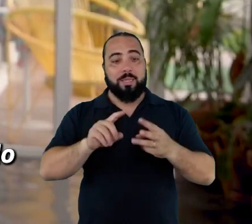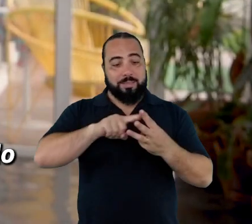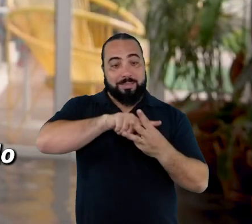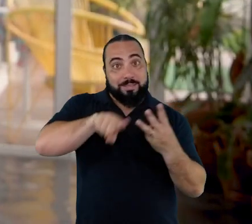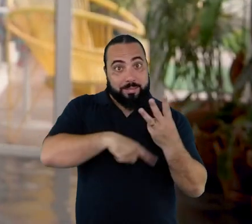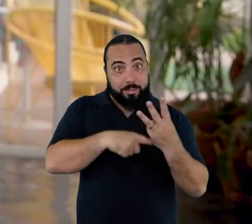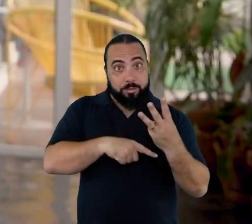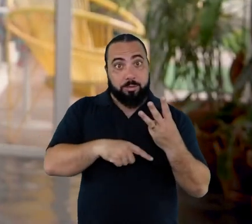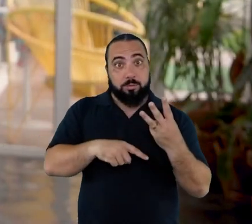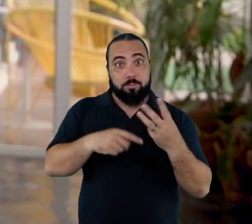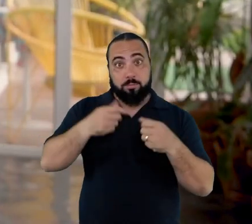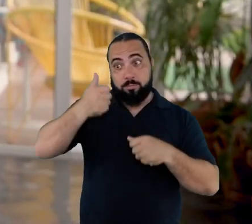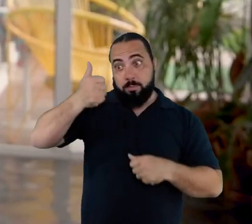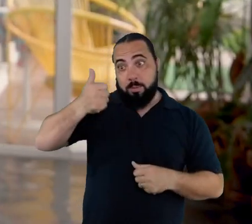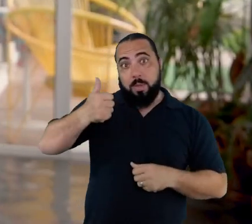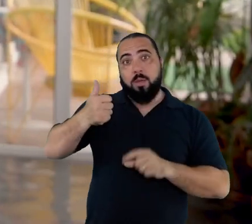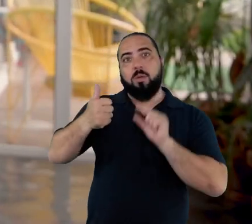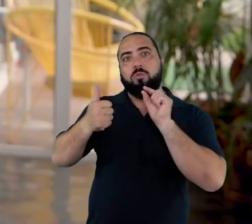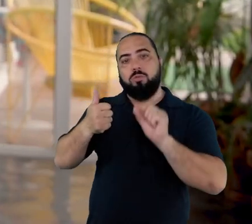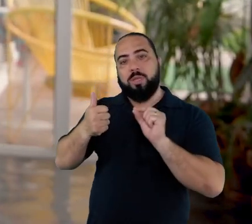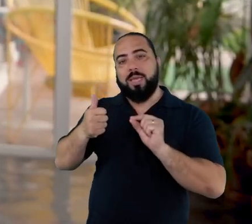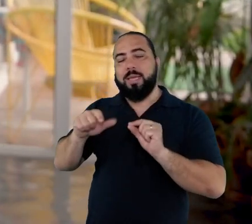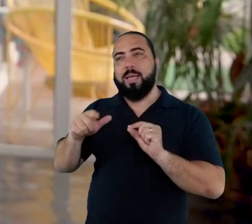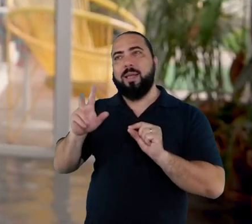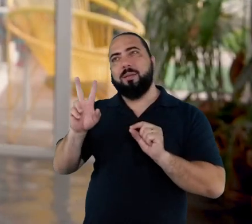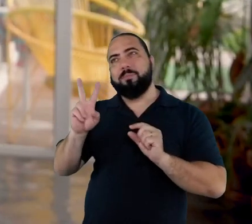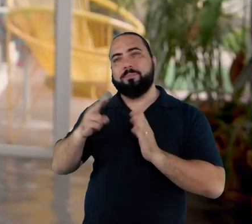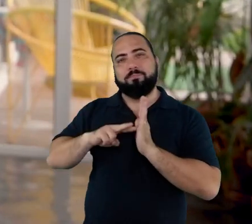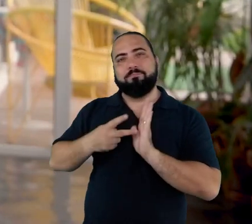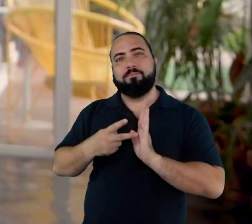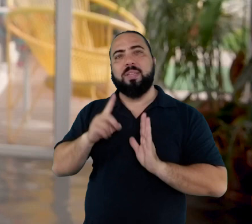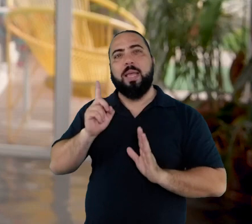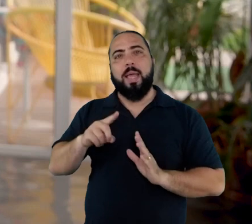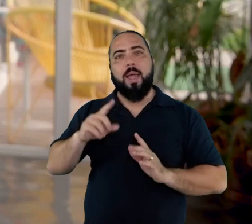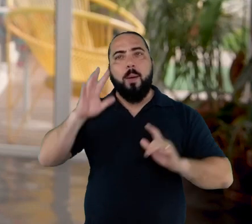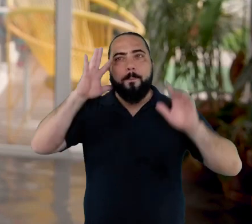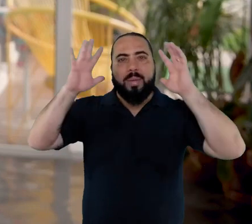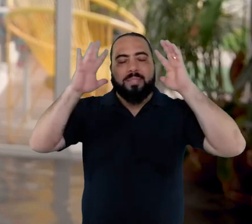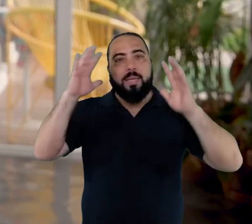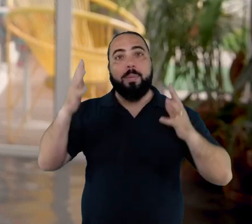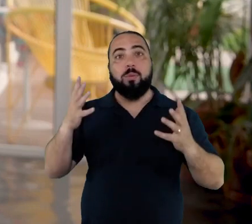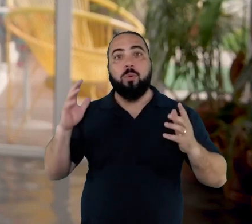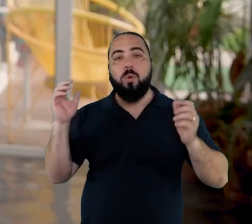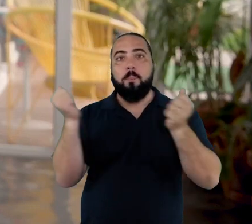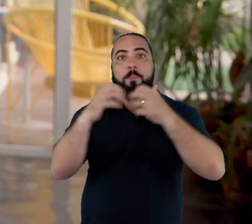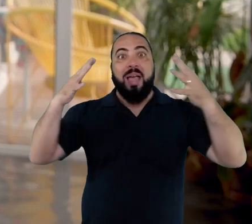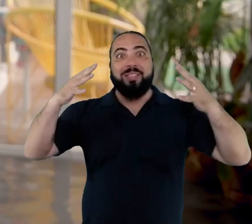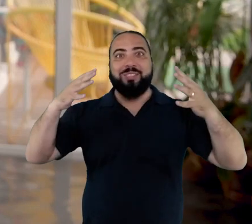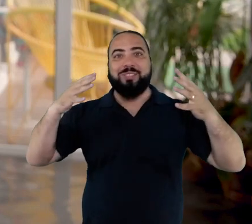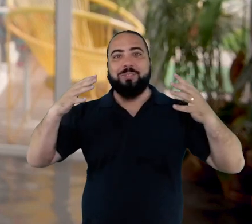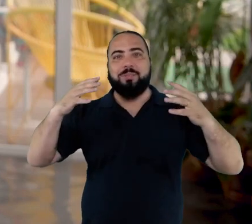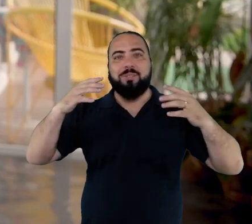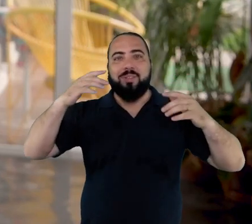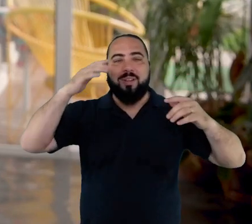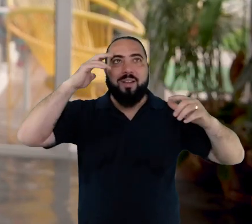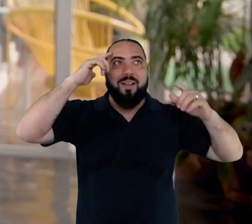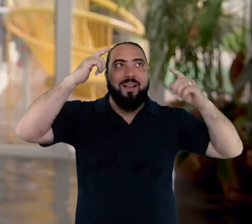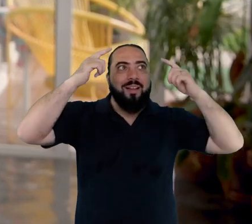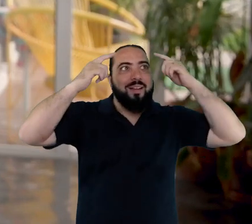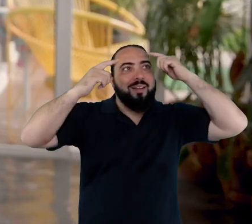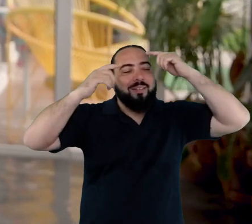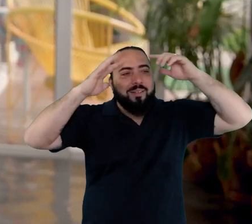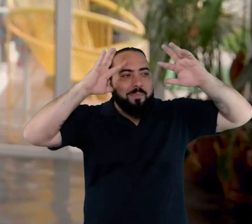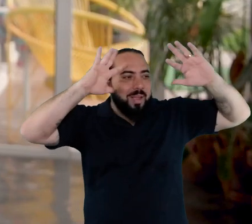grandes trechos. Mariana. O primeiro trecho, eu diria que ele traduz um certo pensamento mágico,